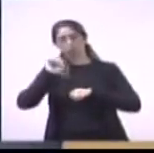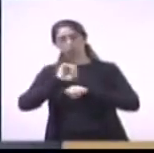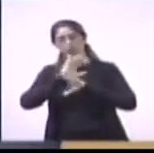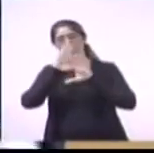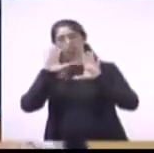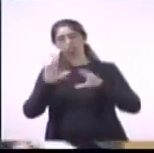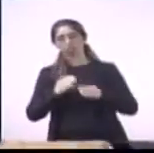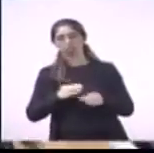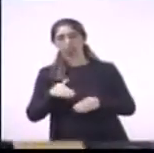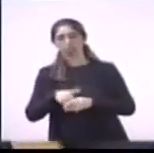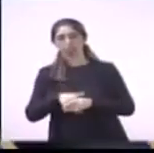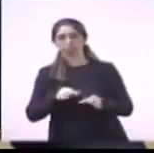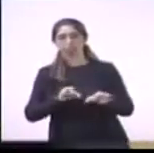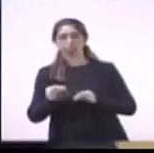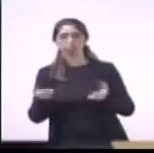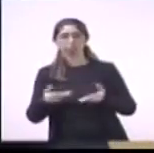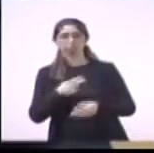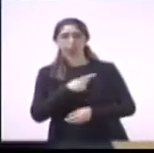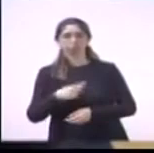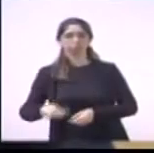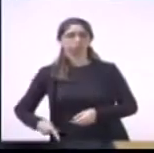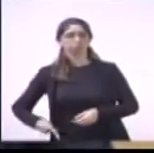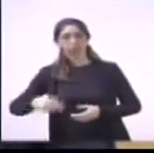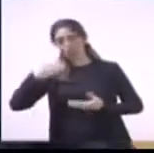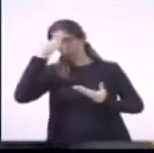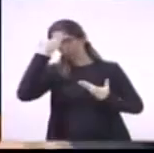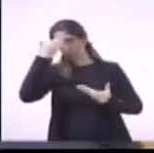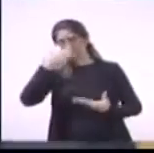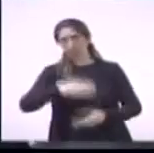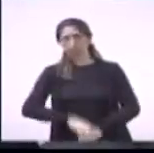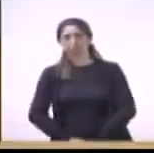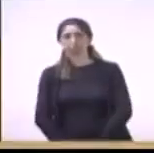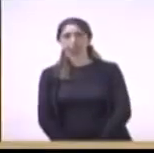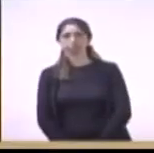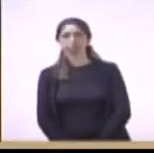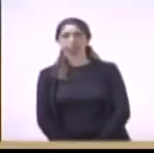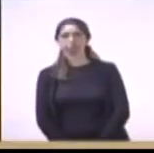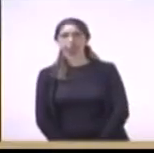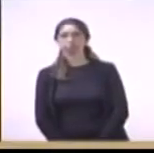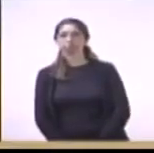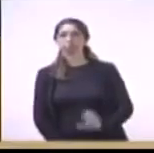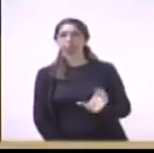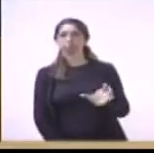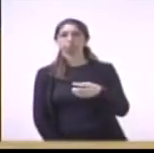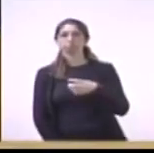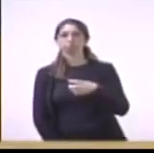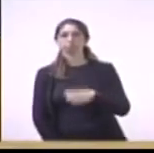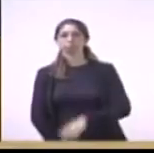hoje aqui. Então, muito obrigado, senhor presidente. Com a palavra, o vereador Tiguila.